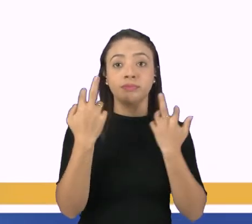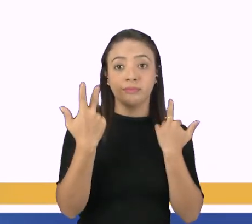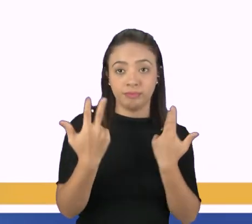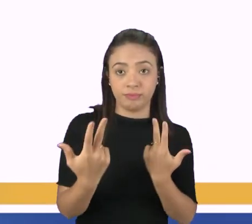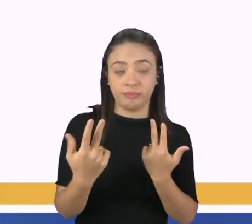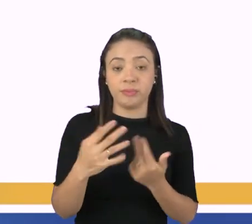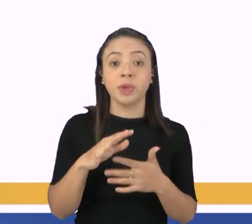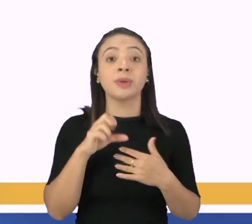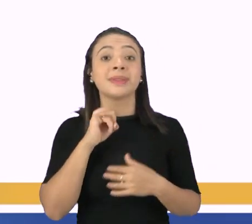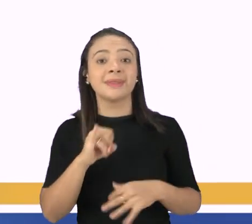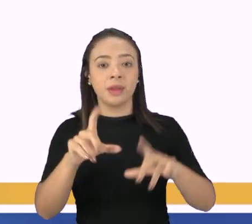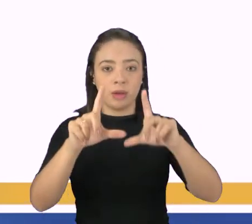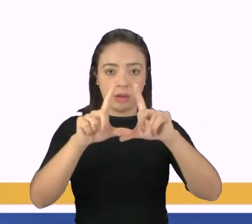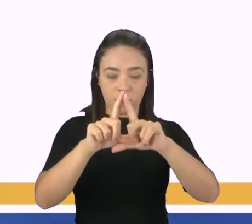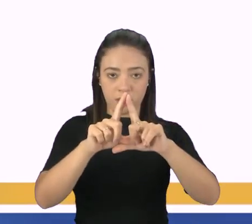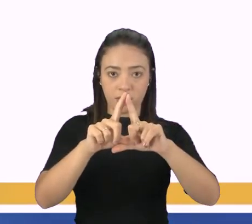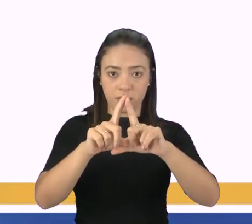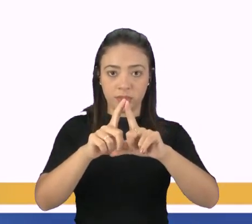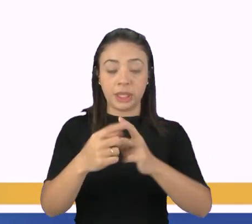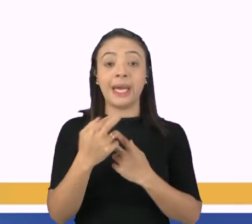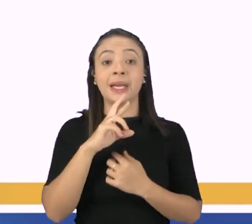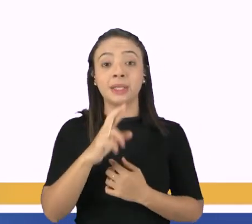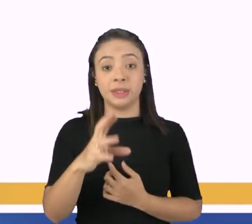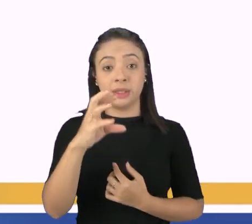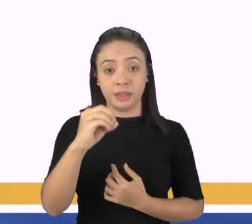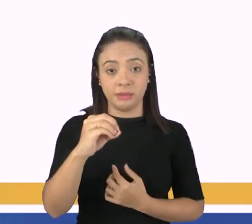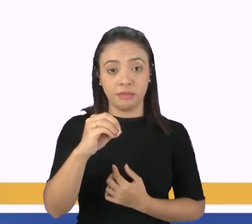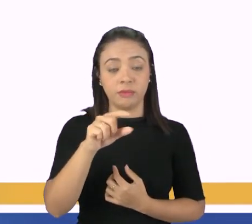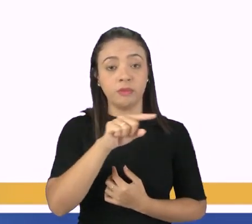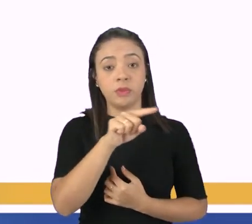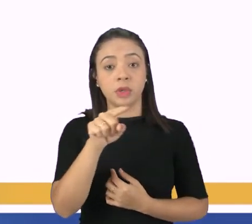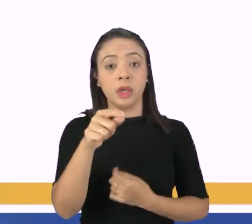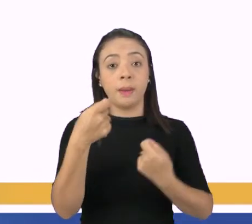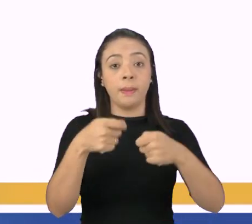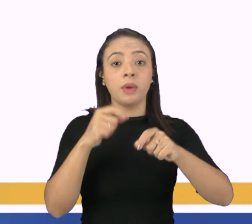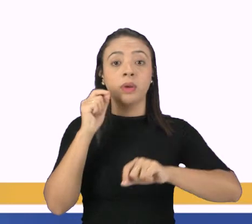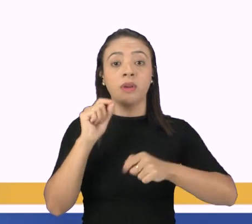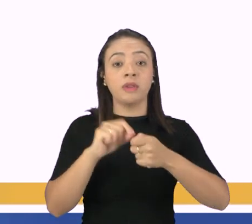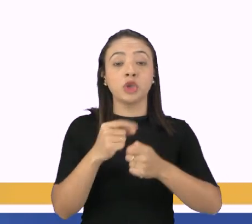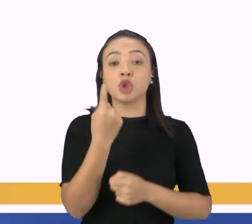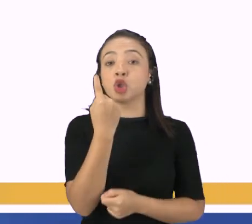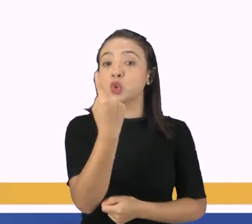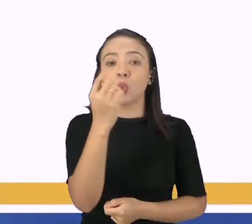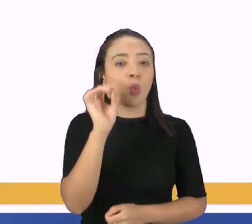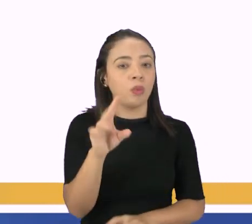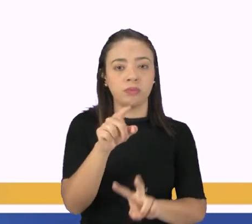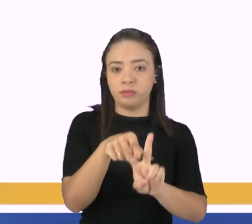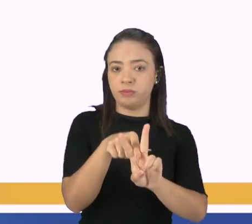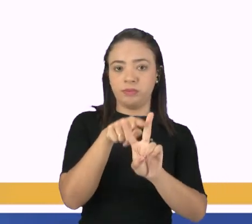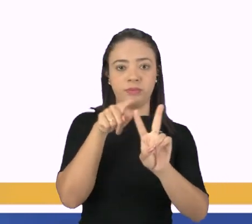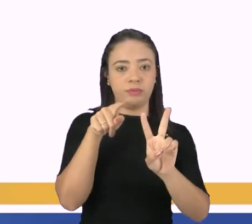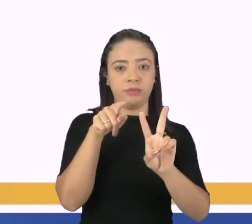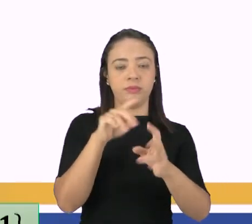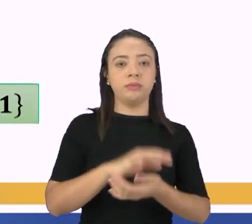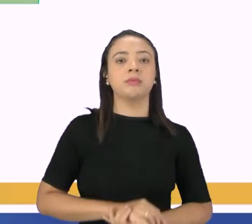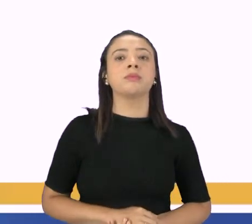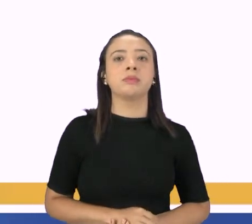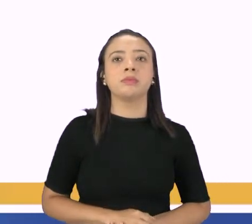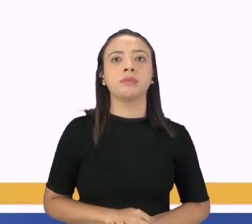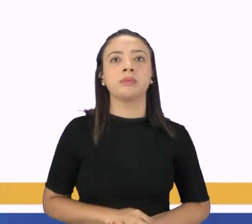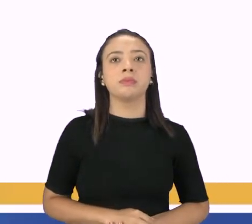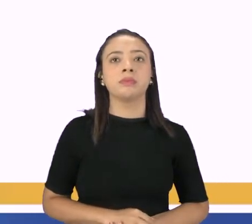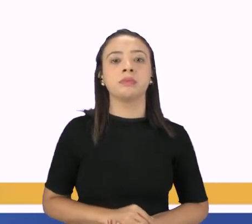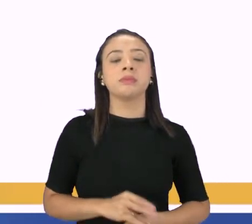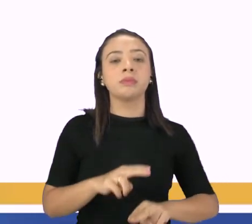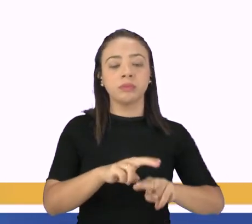quando o seu delta for igual a 0, basta você resolver uma raiz, né? Ou seja, temos aí apenas uma